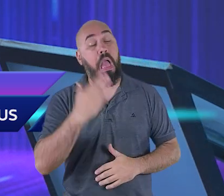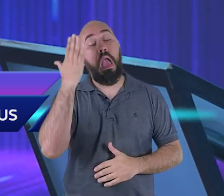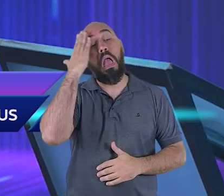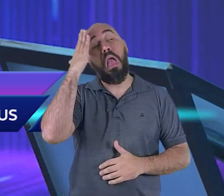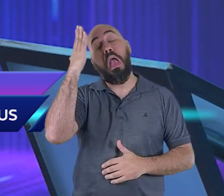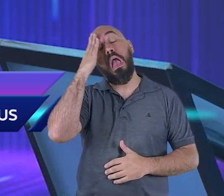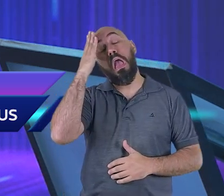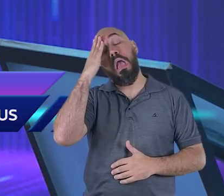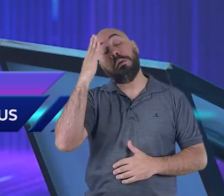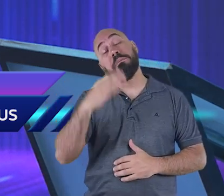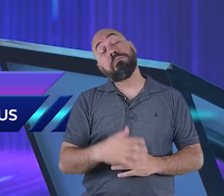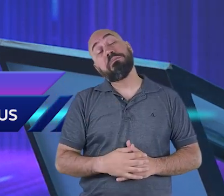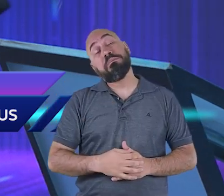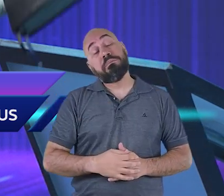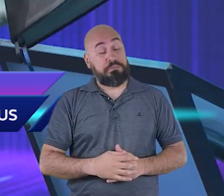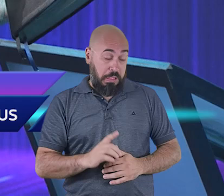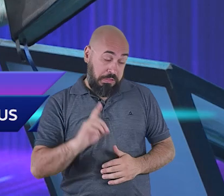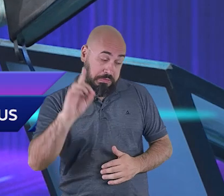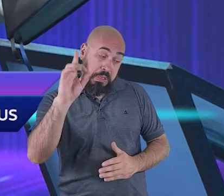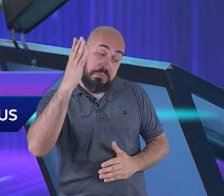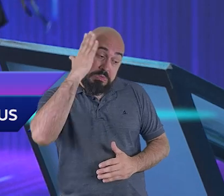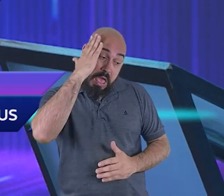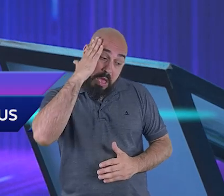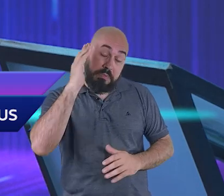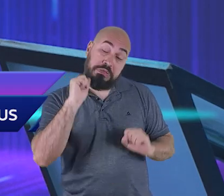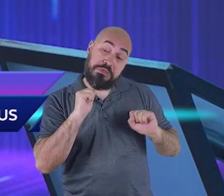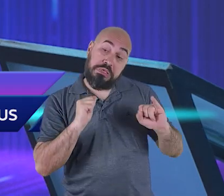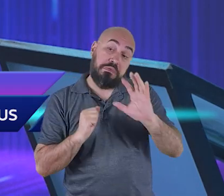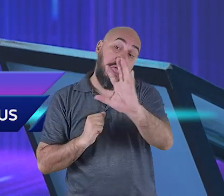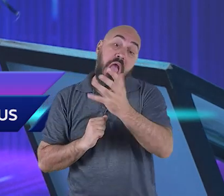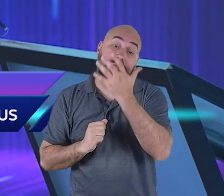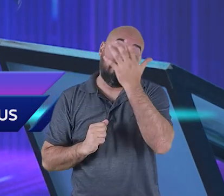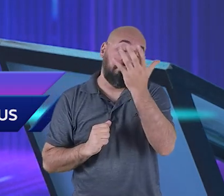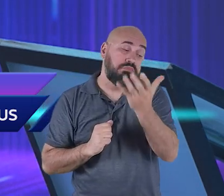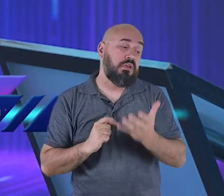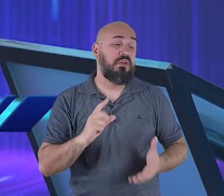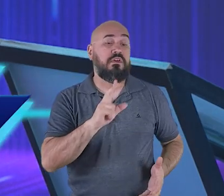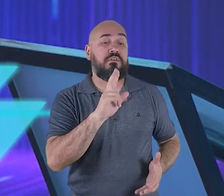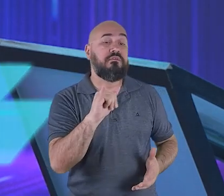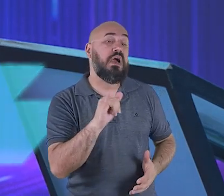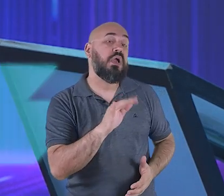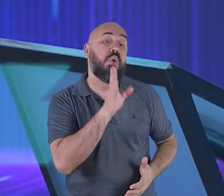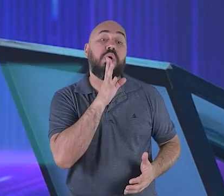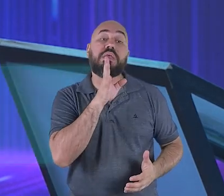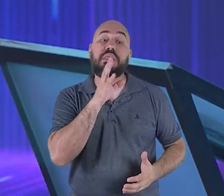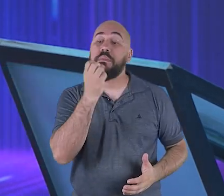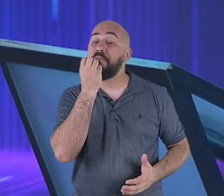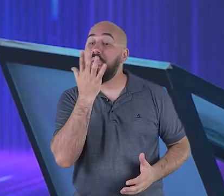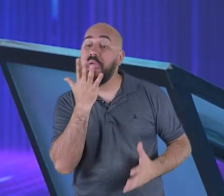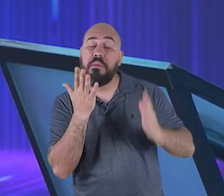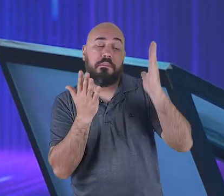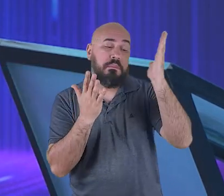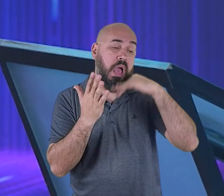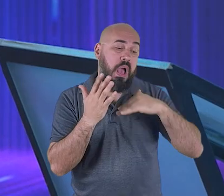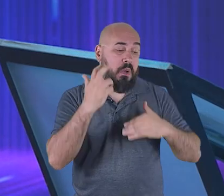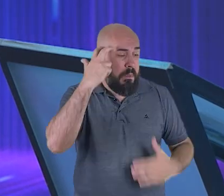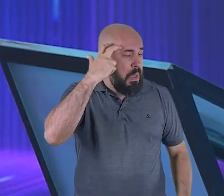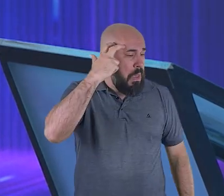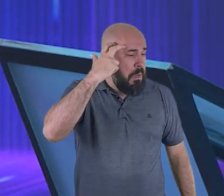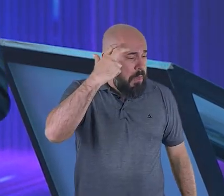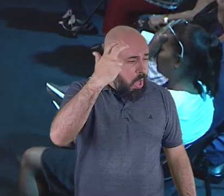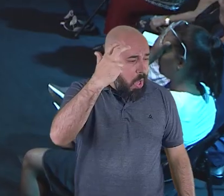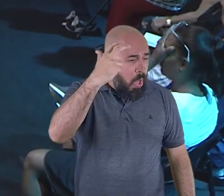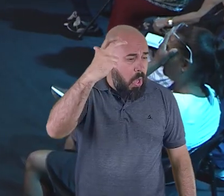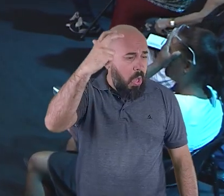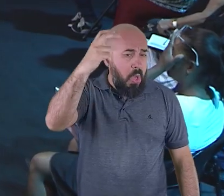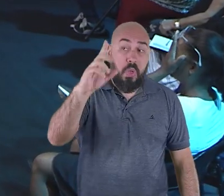aqui, os olhos de vocês se abrirão, e vocês serão como Deus, conhecedores do bem e do mal.